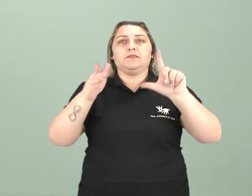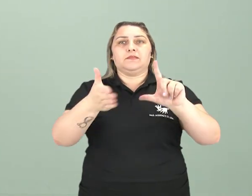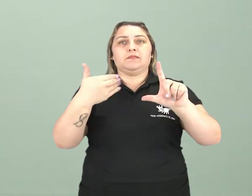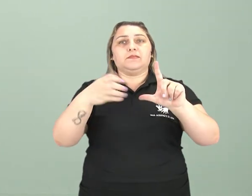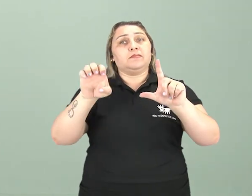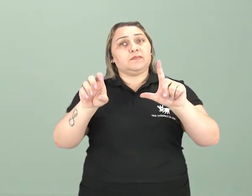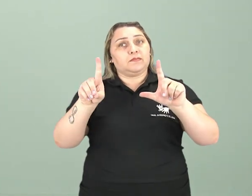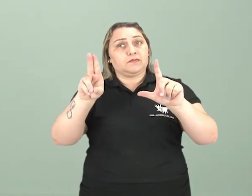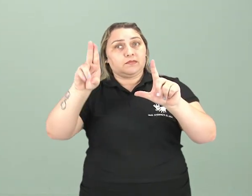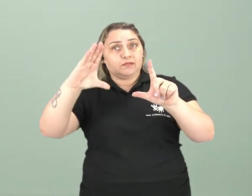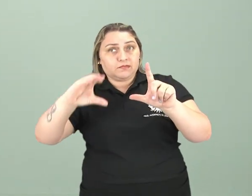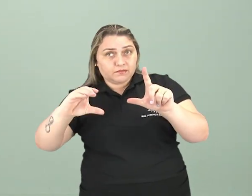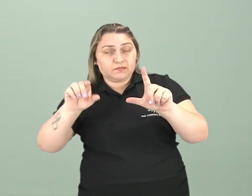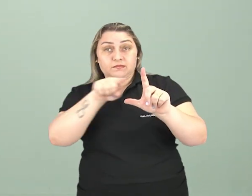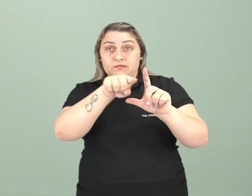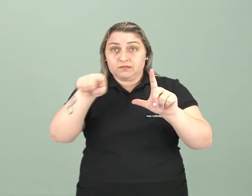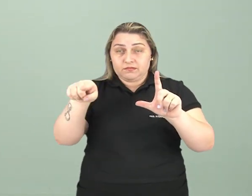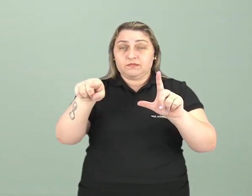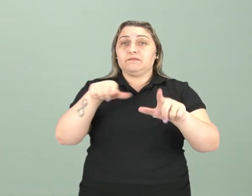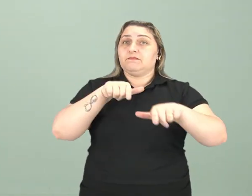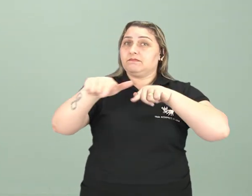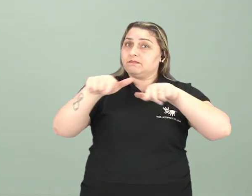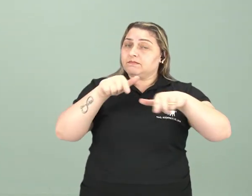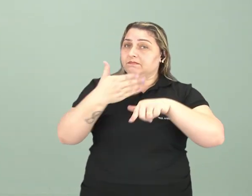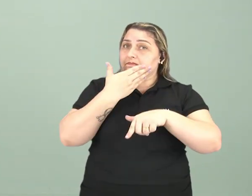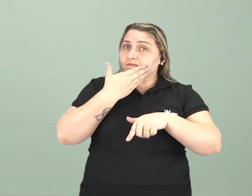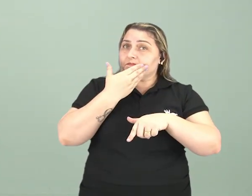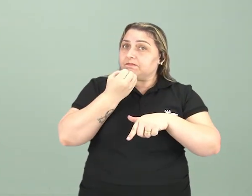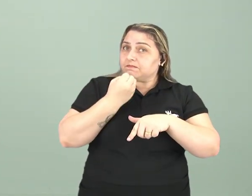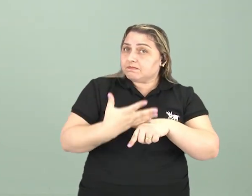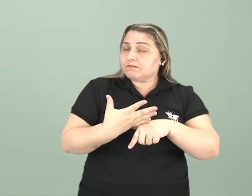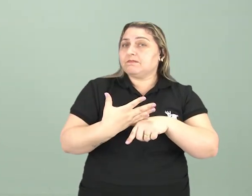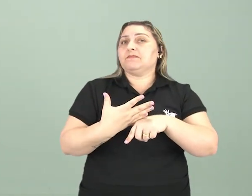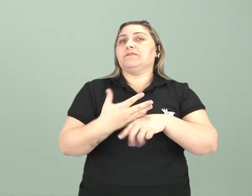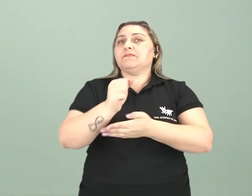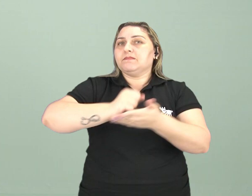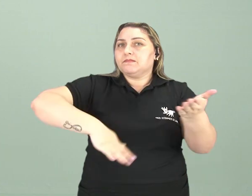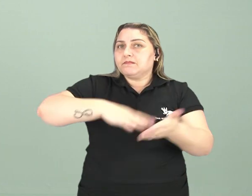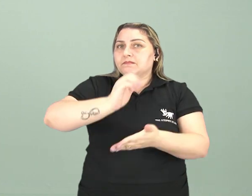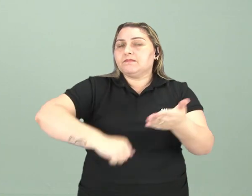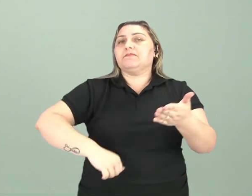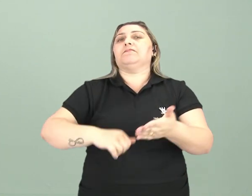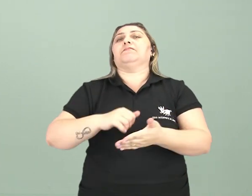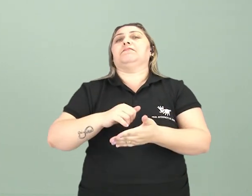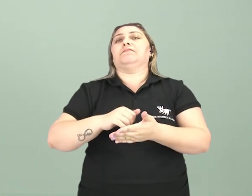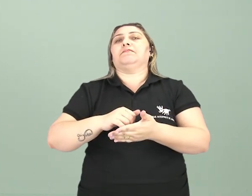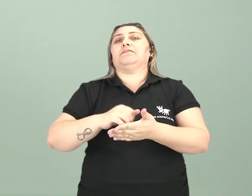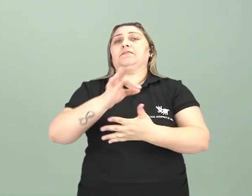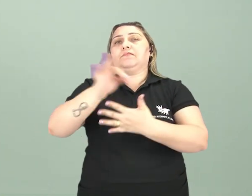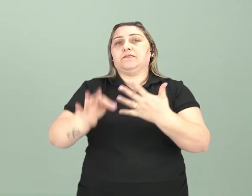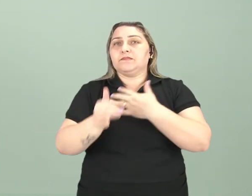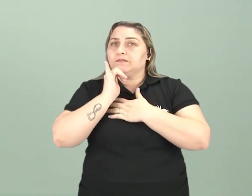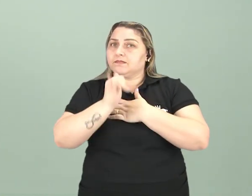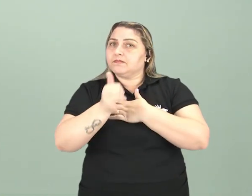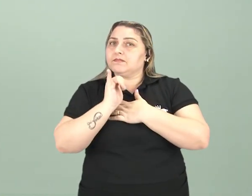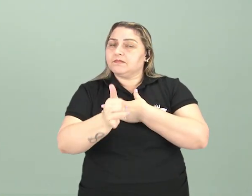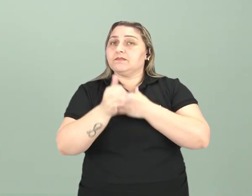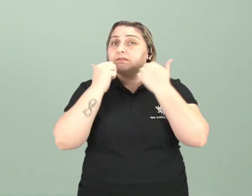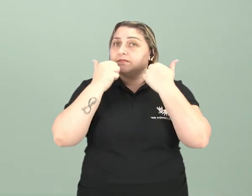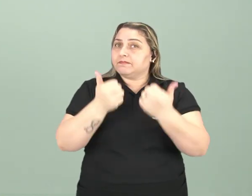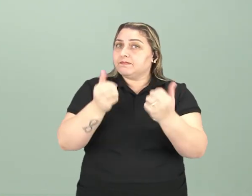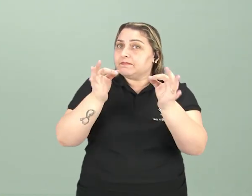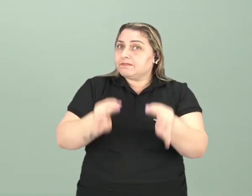Então, pessoal, é isso, tá? Não esqueçam de acessar a plataforma Eduque para vocês trabalharem bem